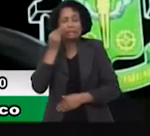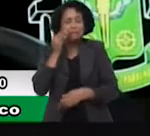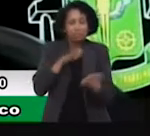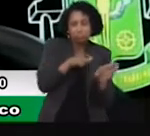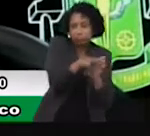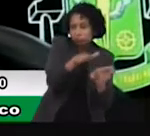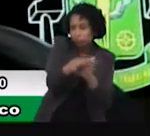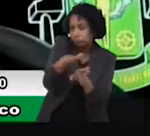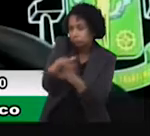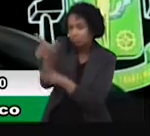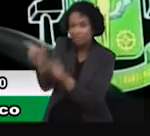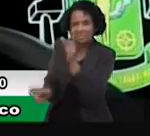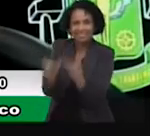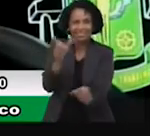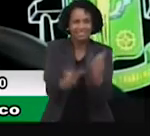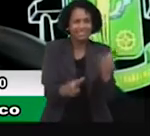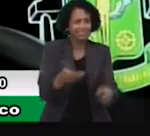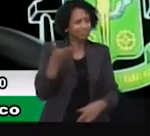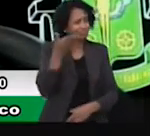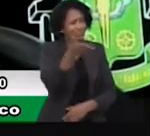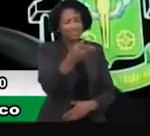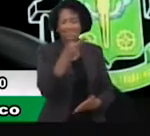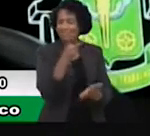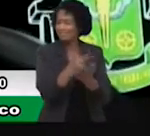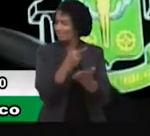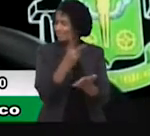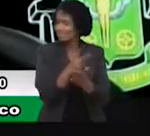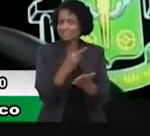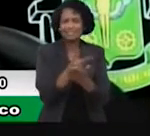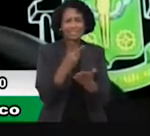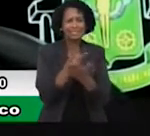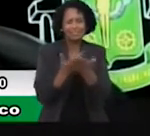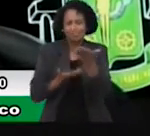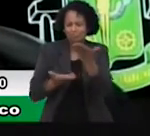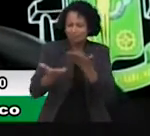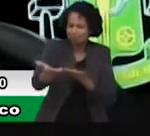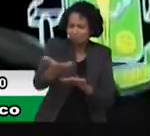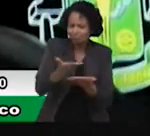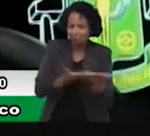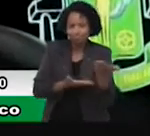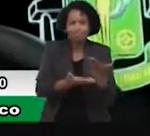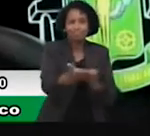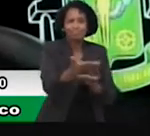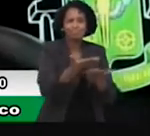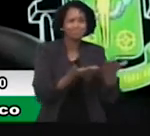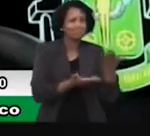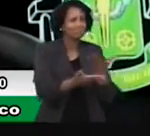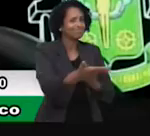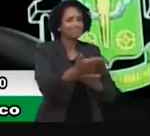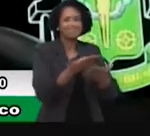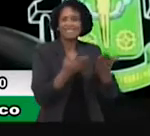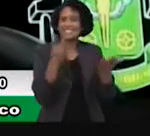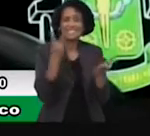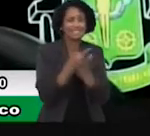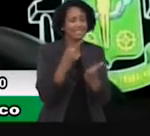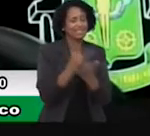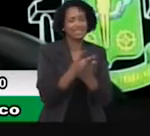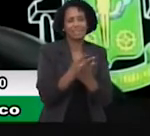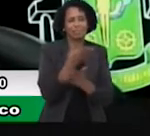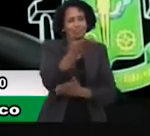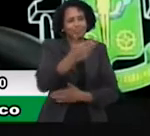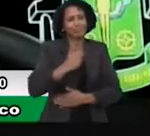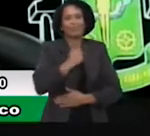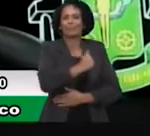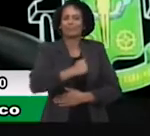sempre foi um conciliador aqui nesta casa. Então, deixar ciente que Vossa Excelência fará falta nesses